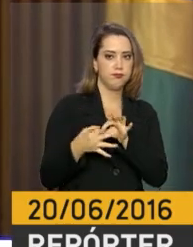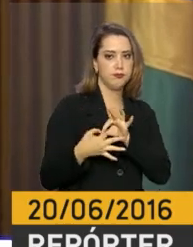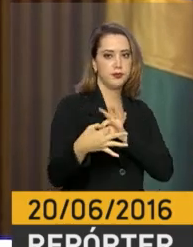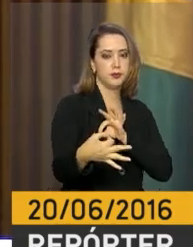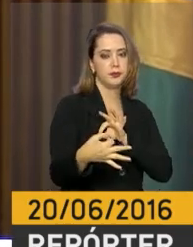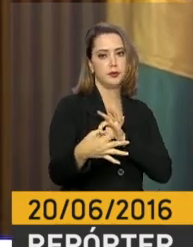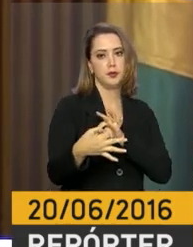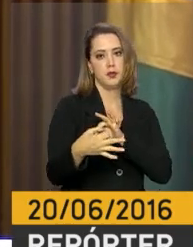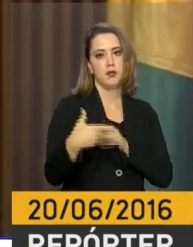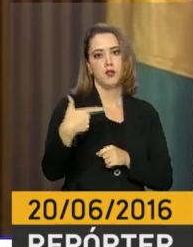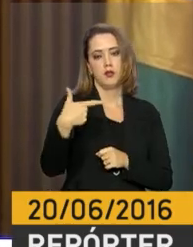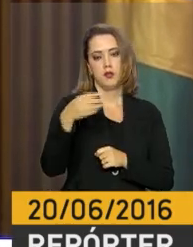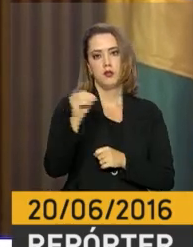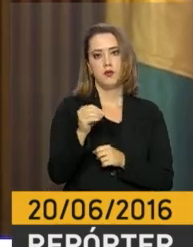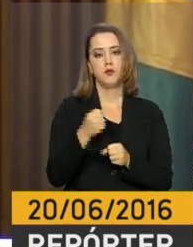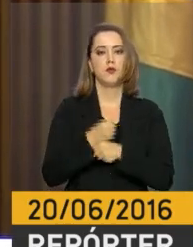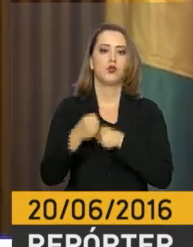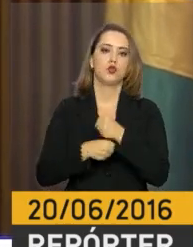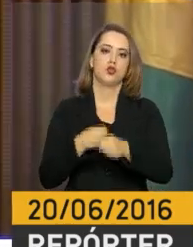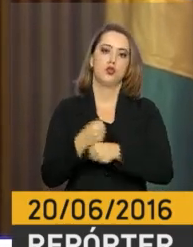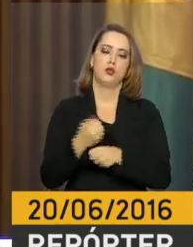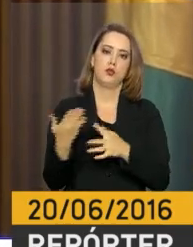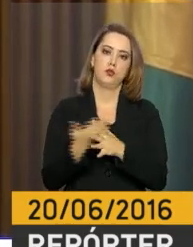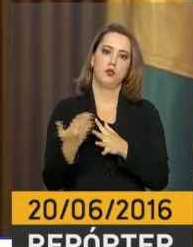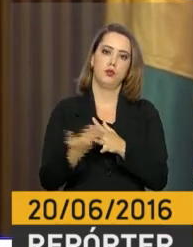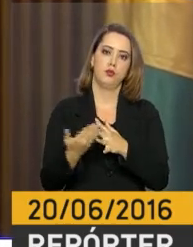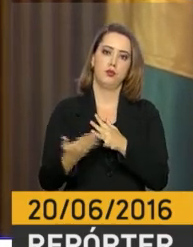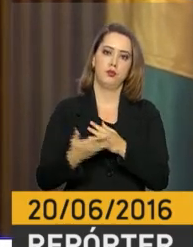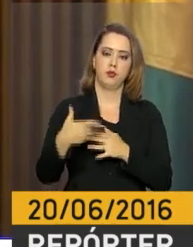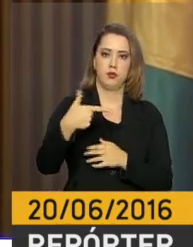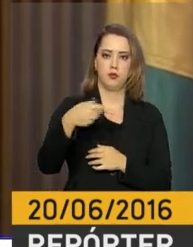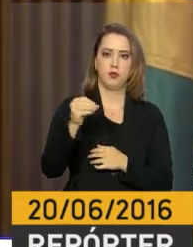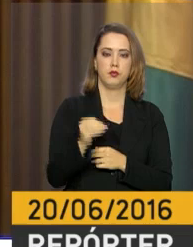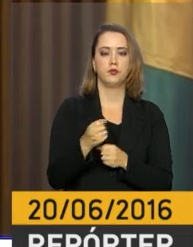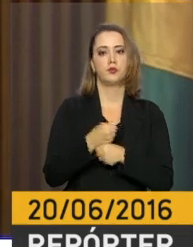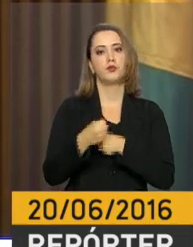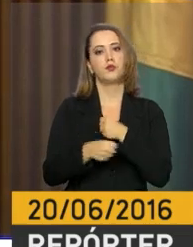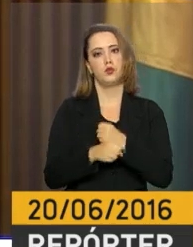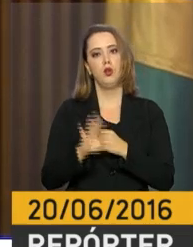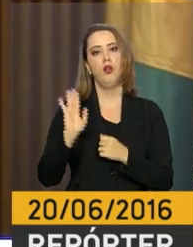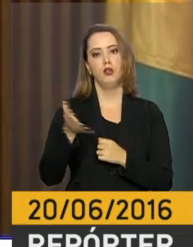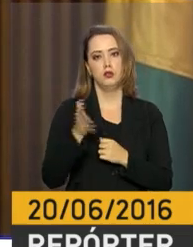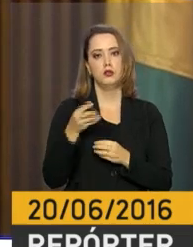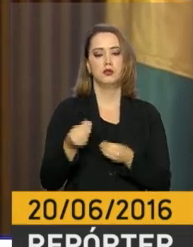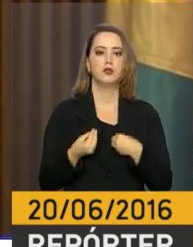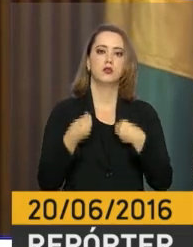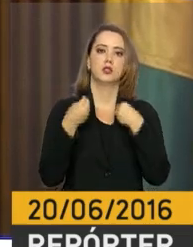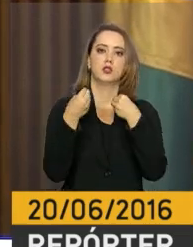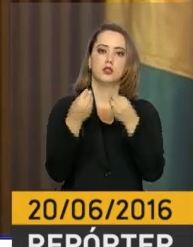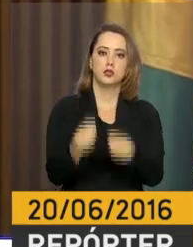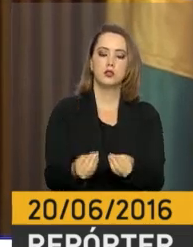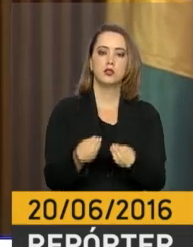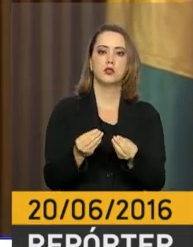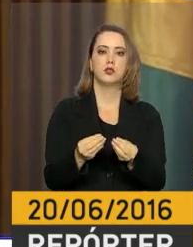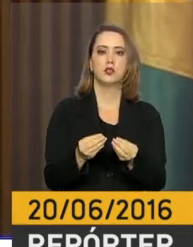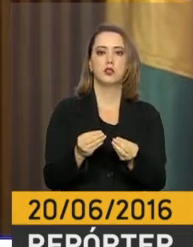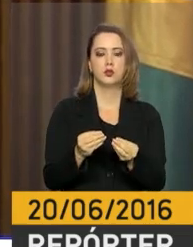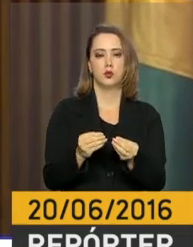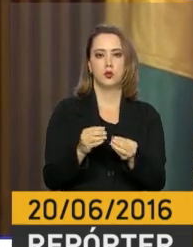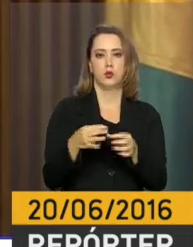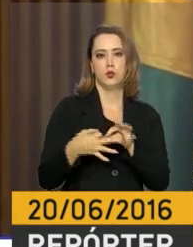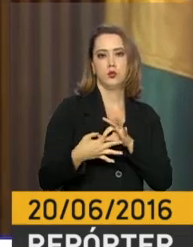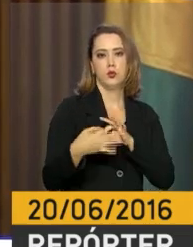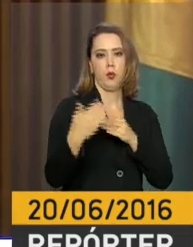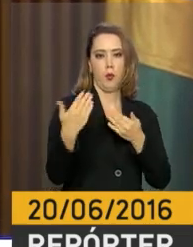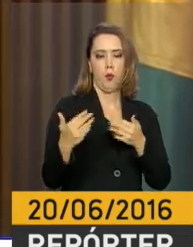foi o prazo estabelecido portanto além do prazo já contra e